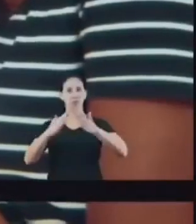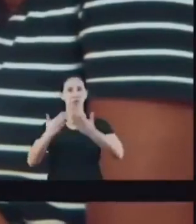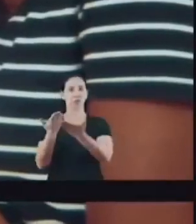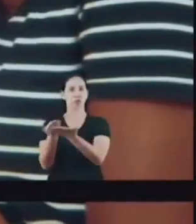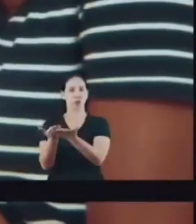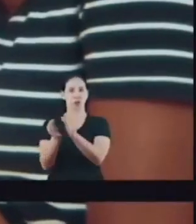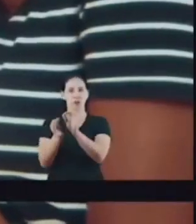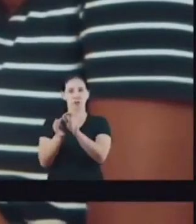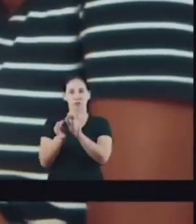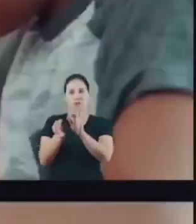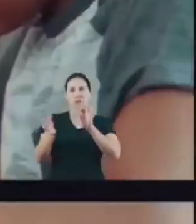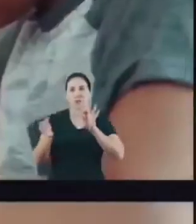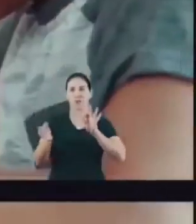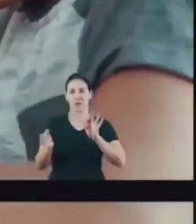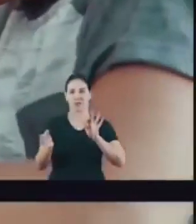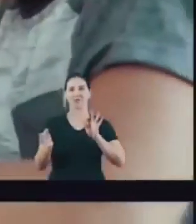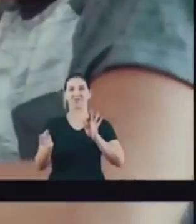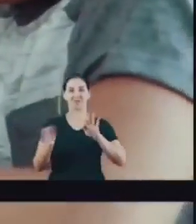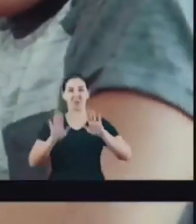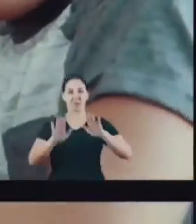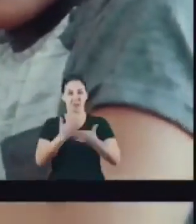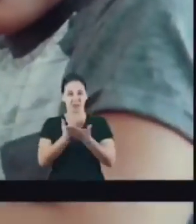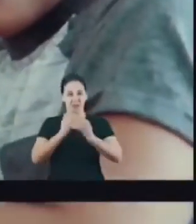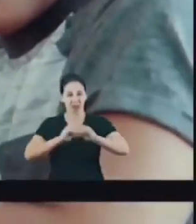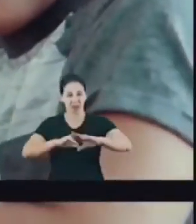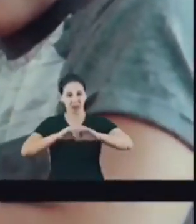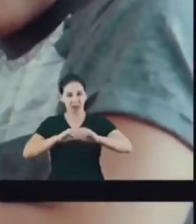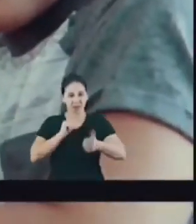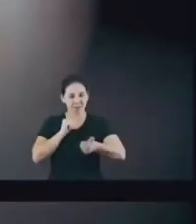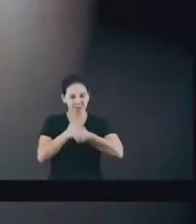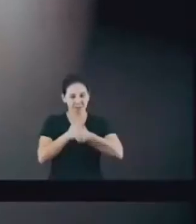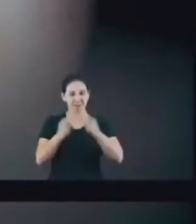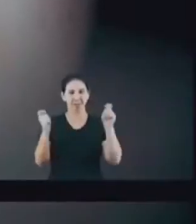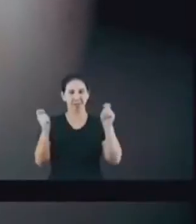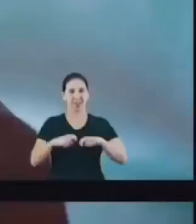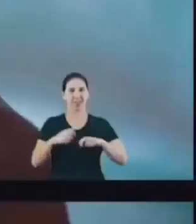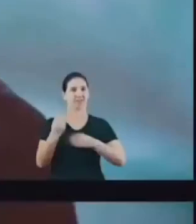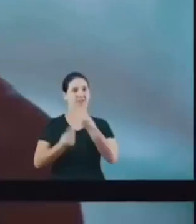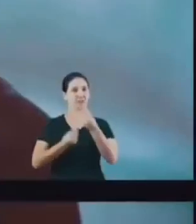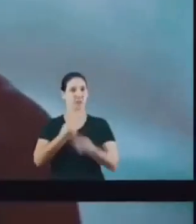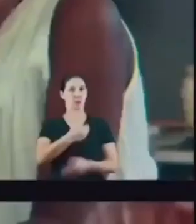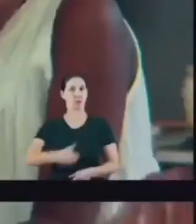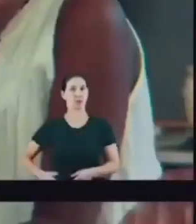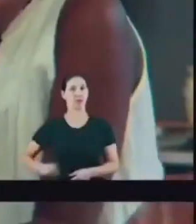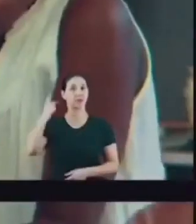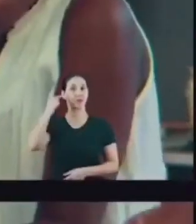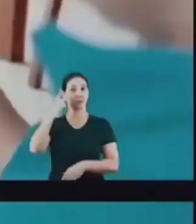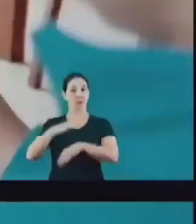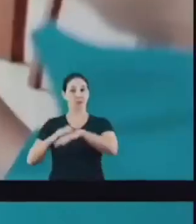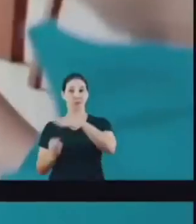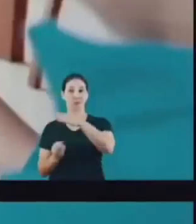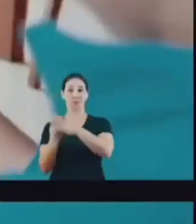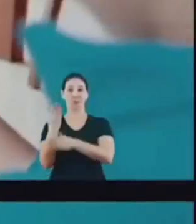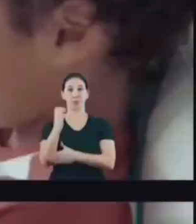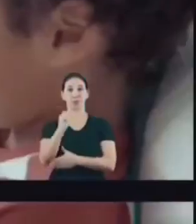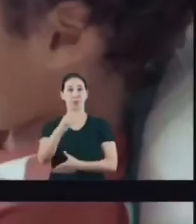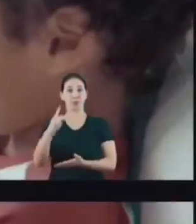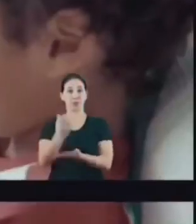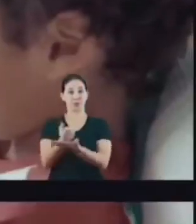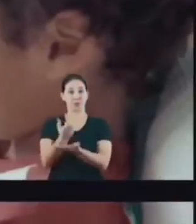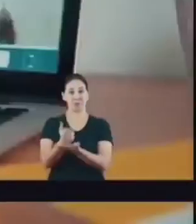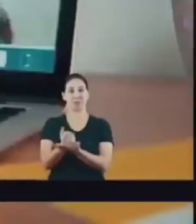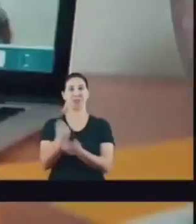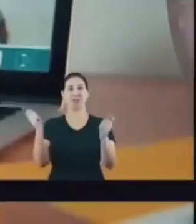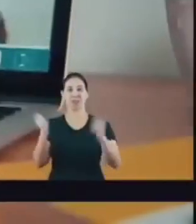A escola pode estar distante, mas as aulas não. Por isso, o governo de São Paulo criou um aplicativo online